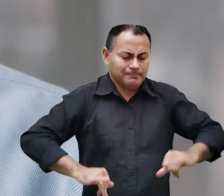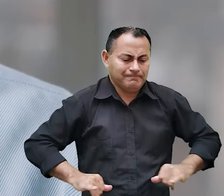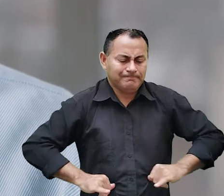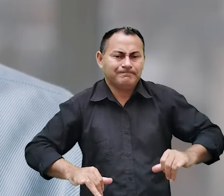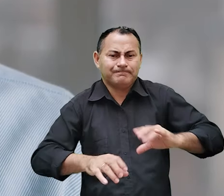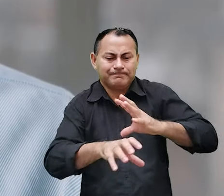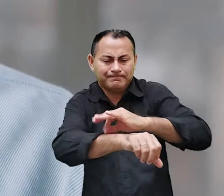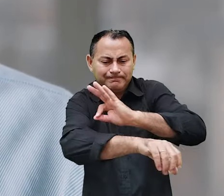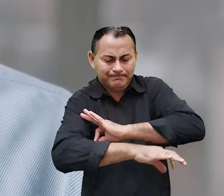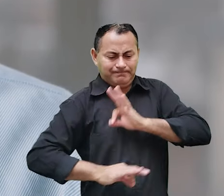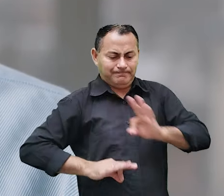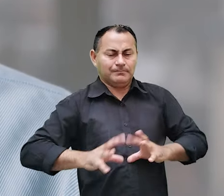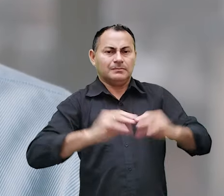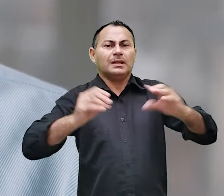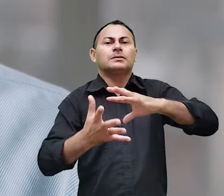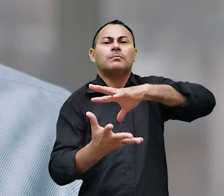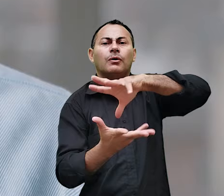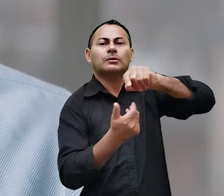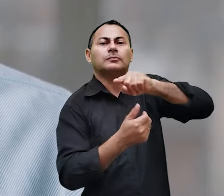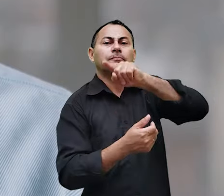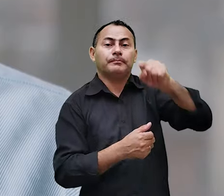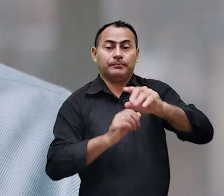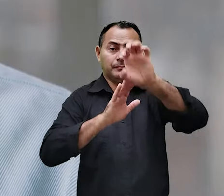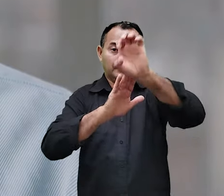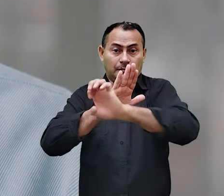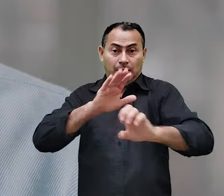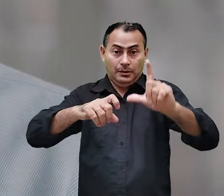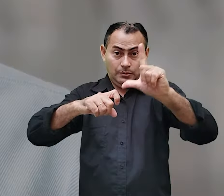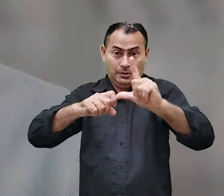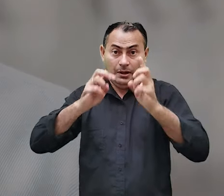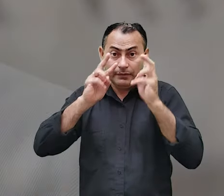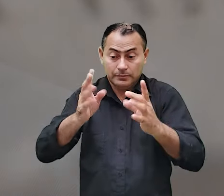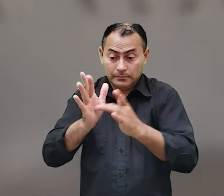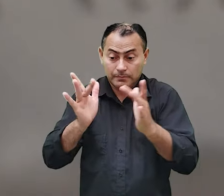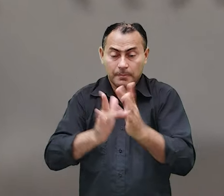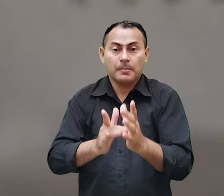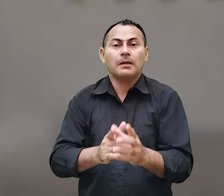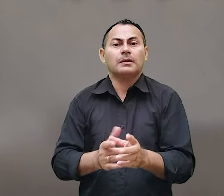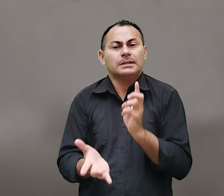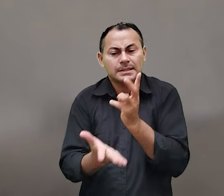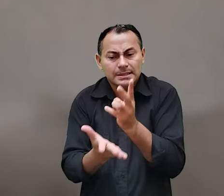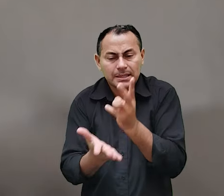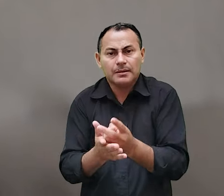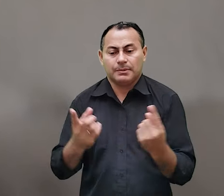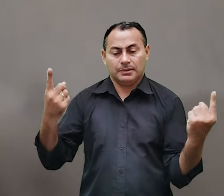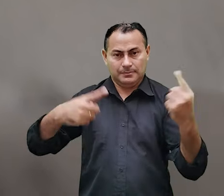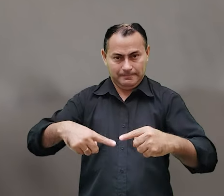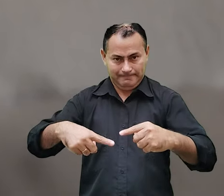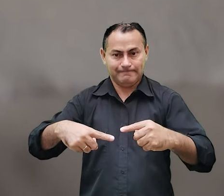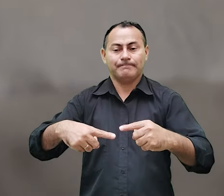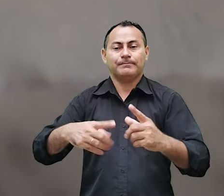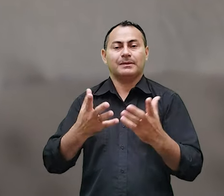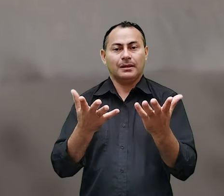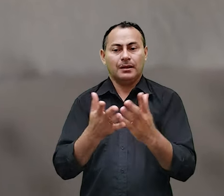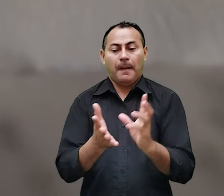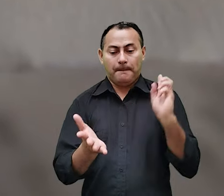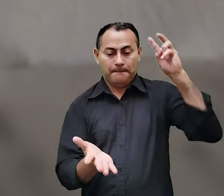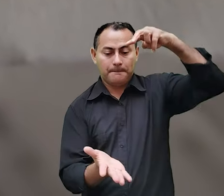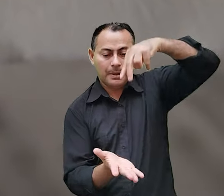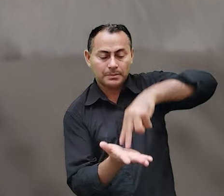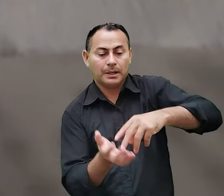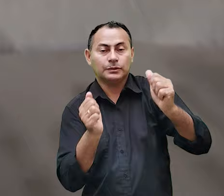da cura dos feridos e quebrantados deste mundo? No Evangelho de Lucas, observamos que Jesus estava sempre nos